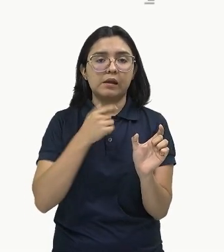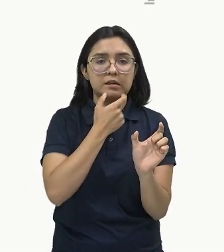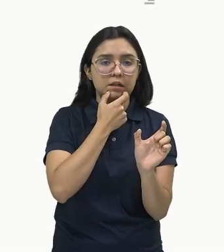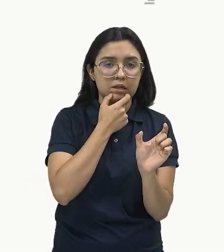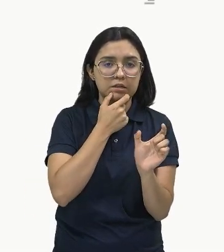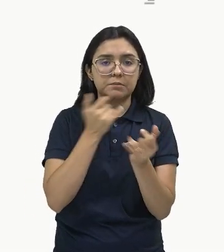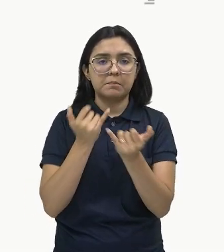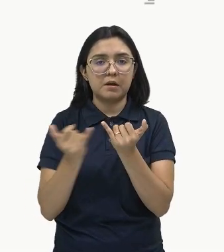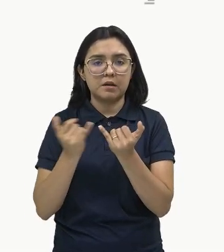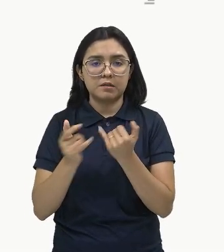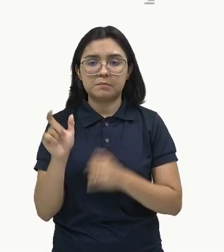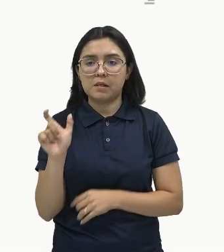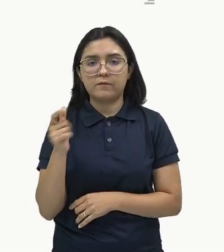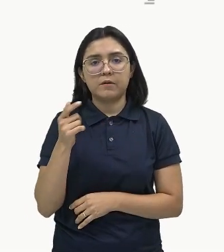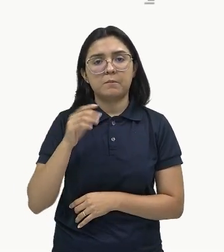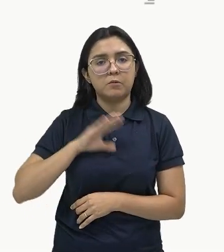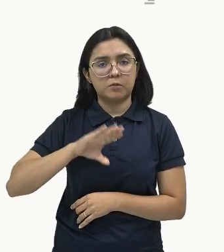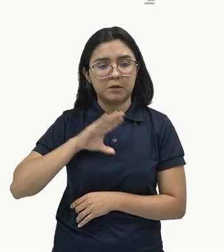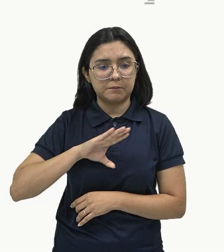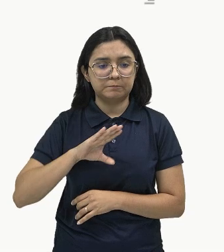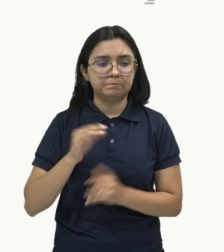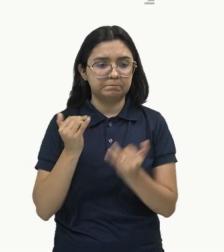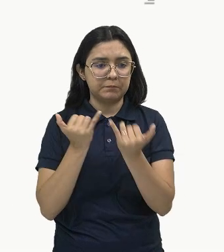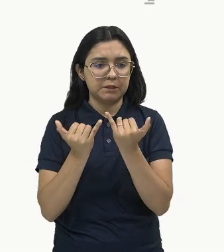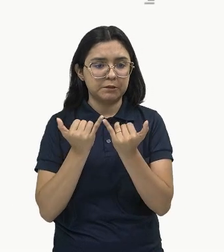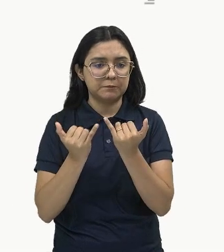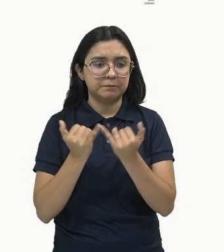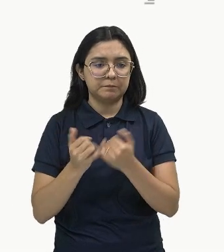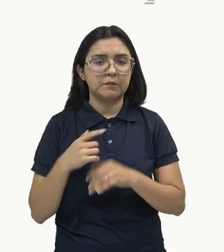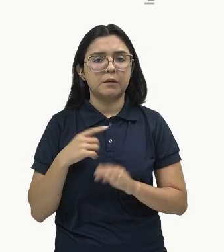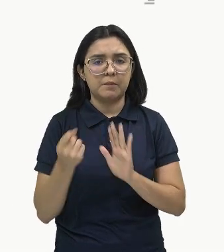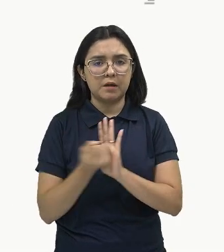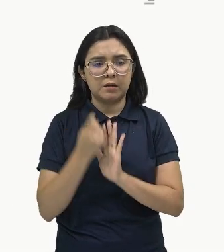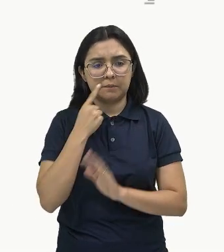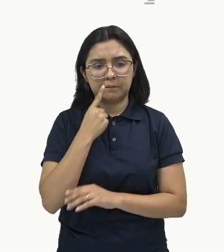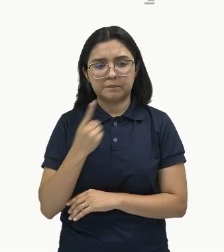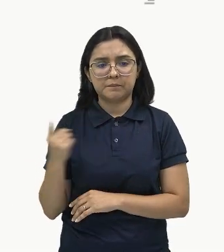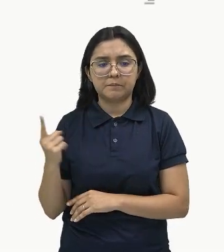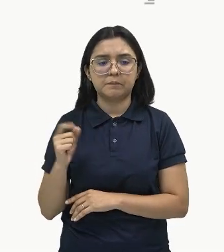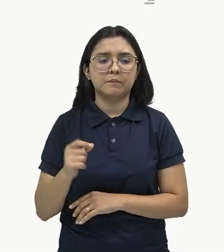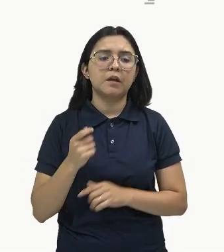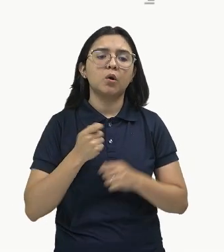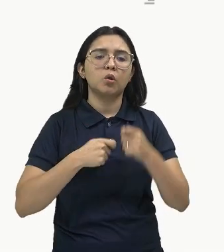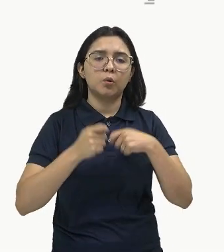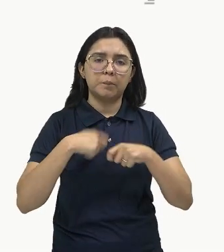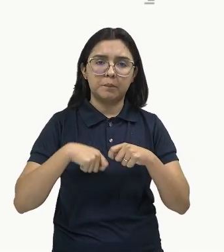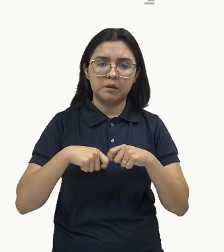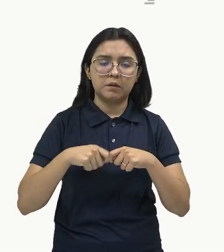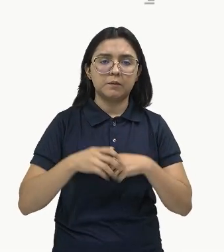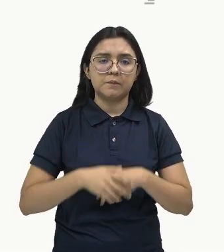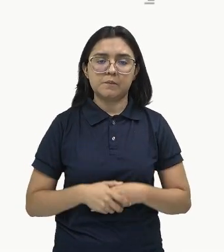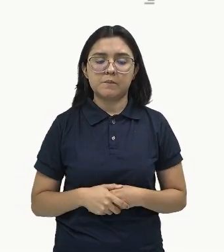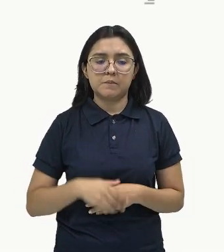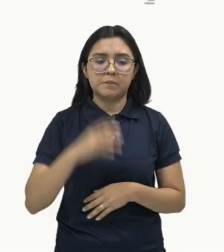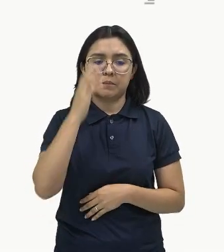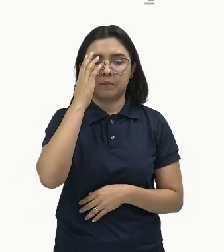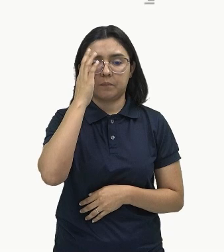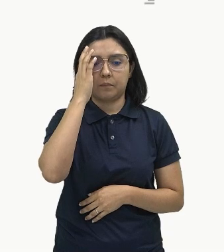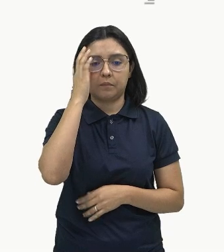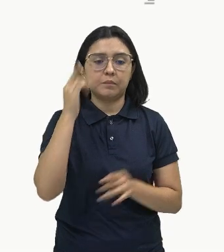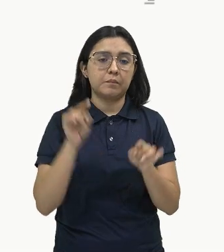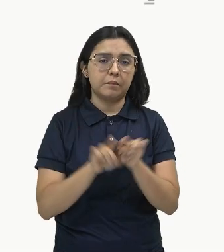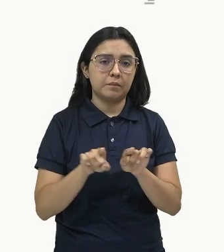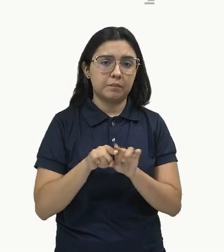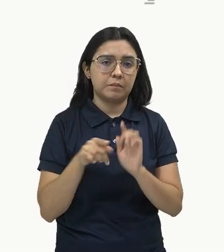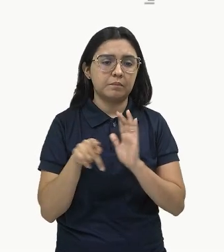aqui? Acabei de marcar uma, não é? Foi economic, né? Economia, ou econômico, algo